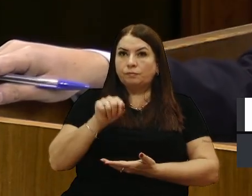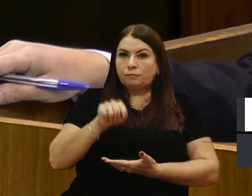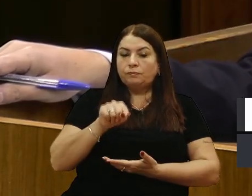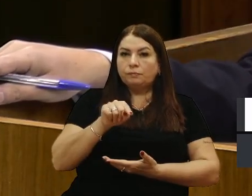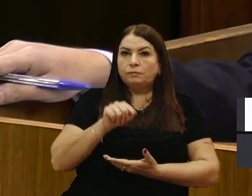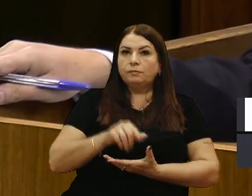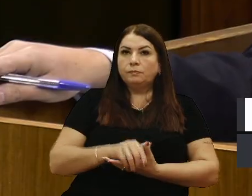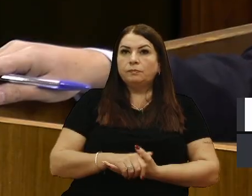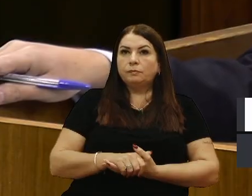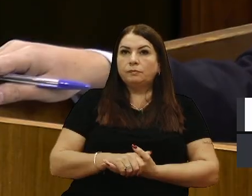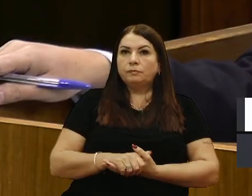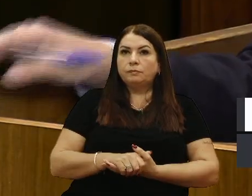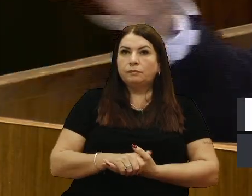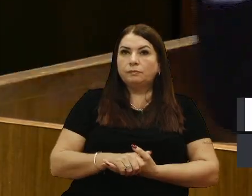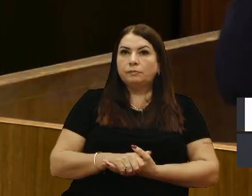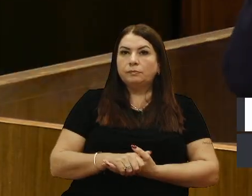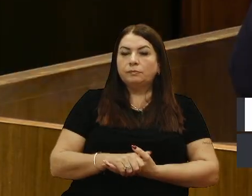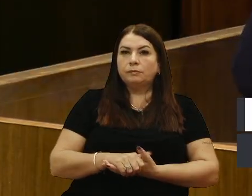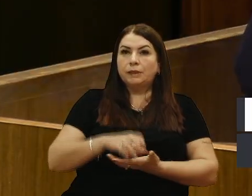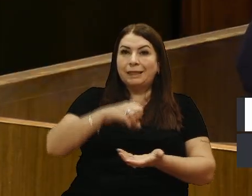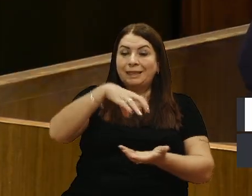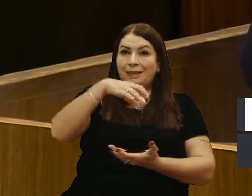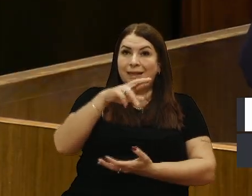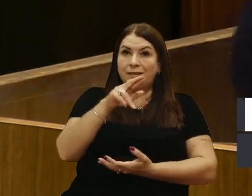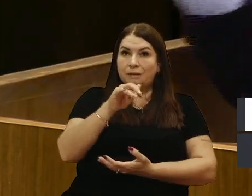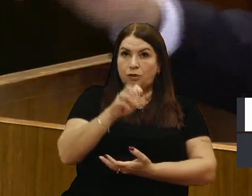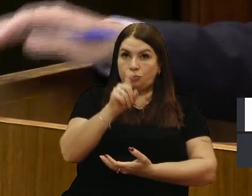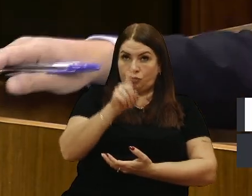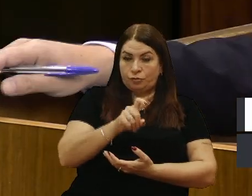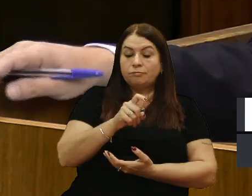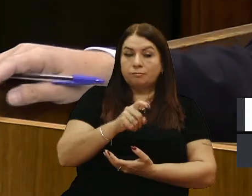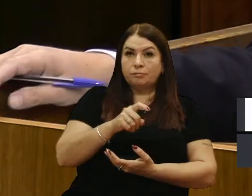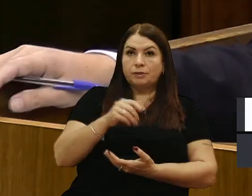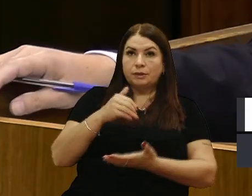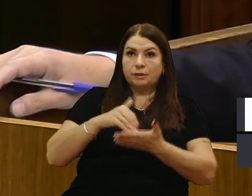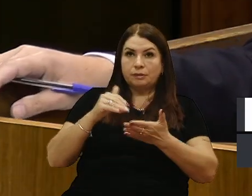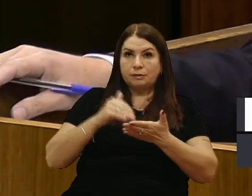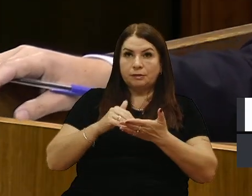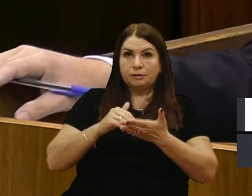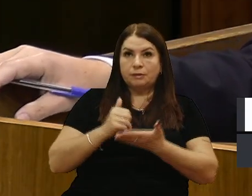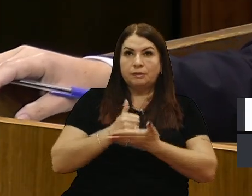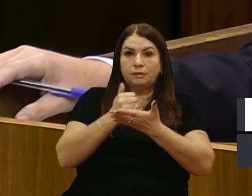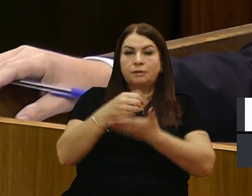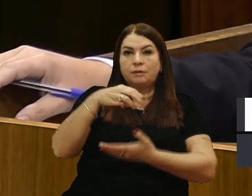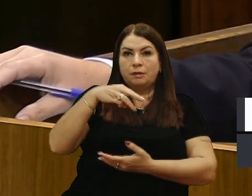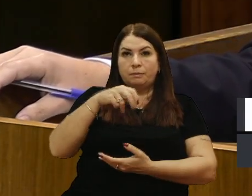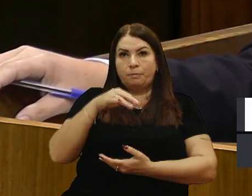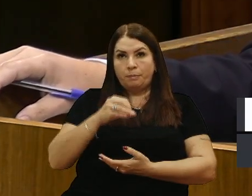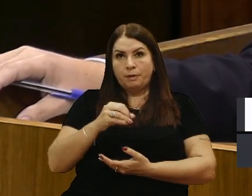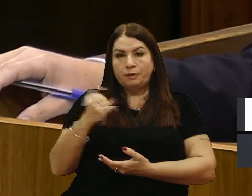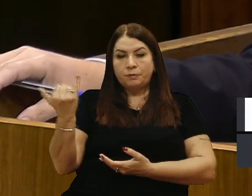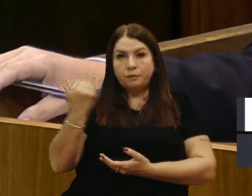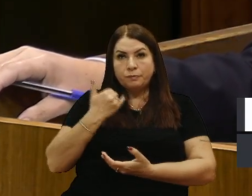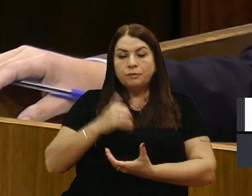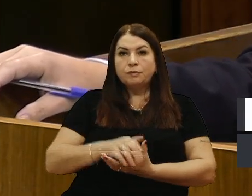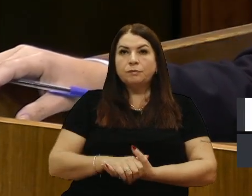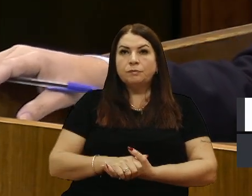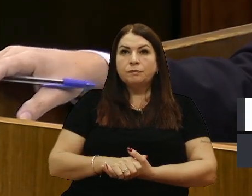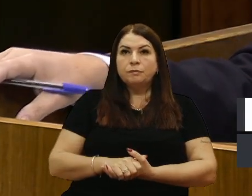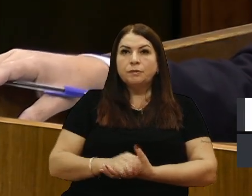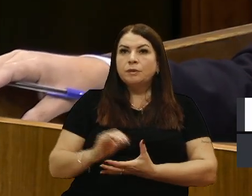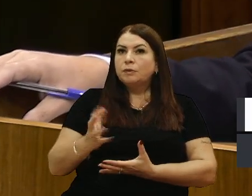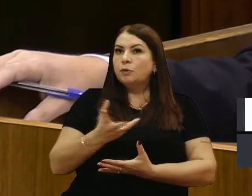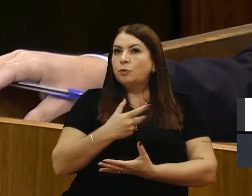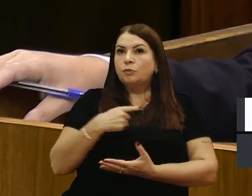questão da máquina de raio-x, a qual o secretário adjunto Mário nos informou, que tomou todas